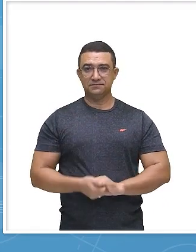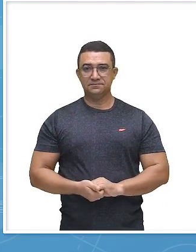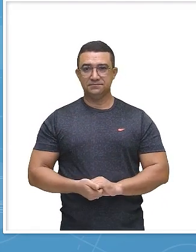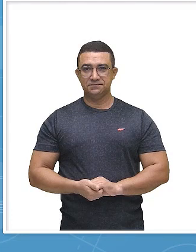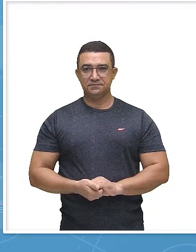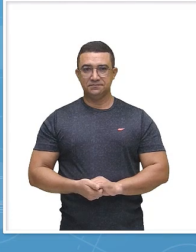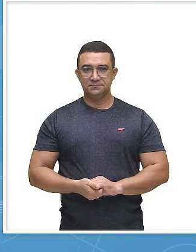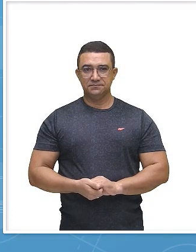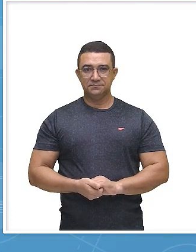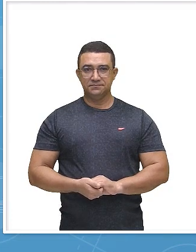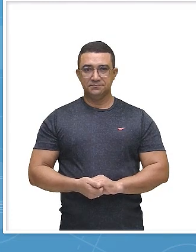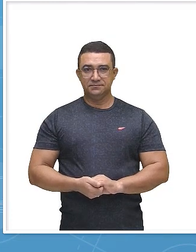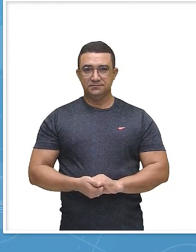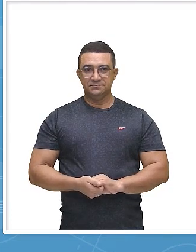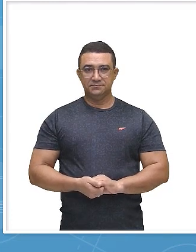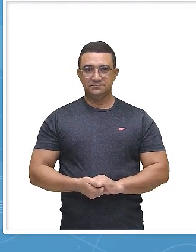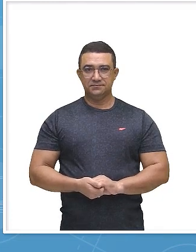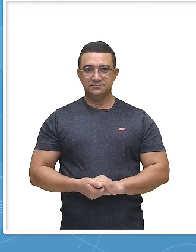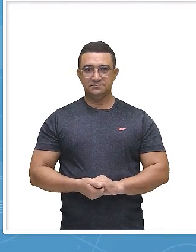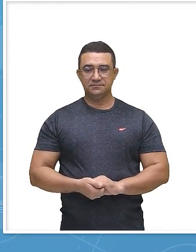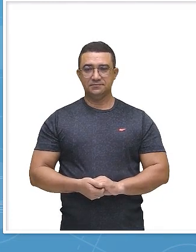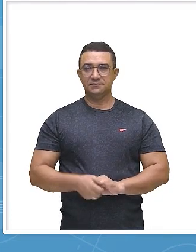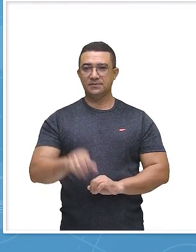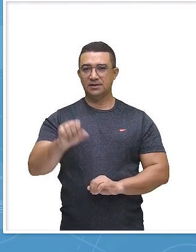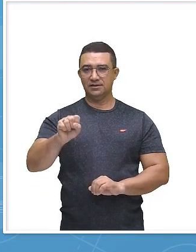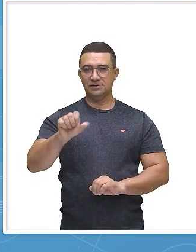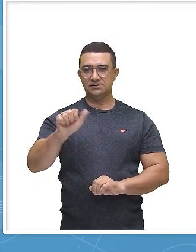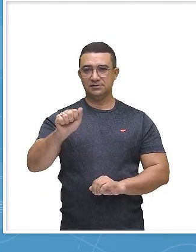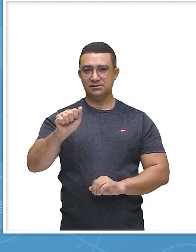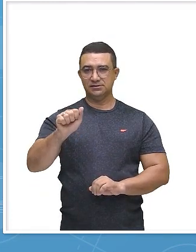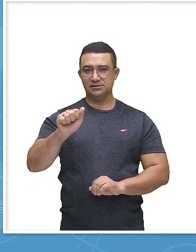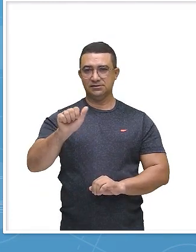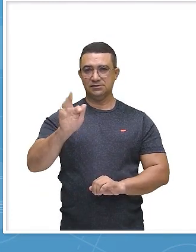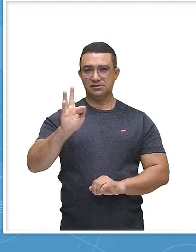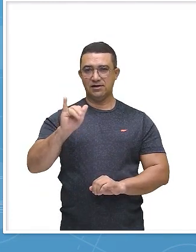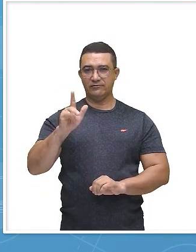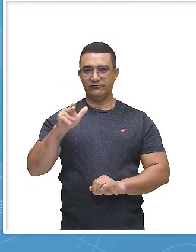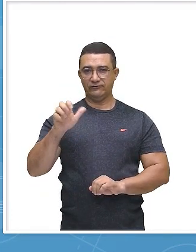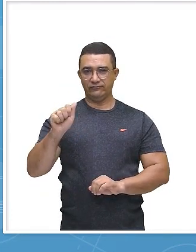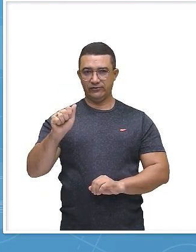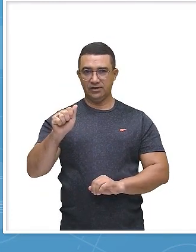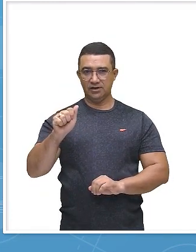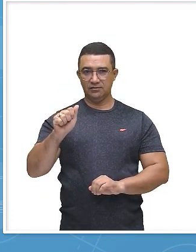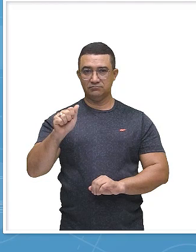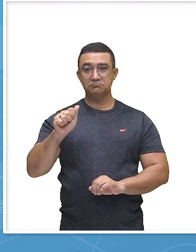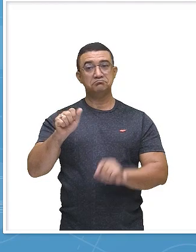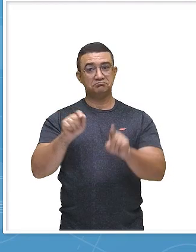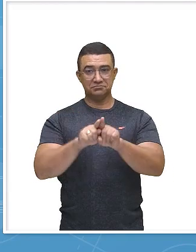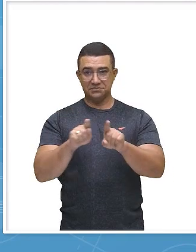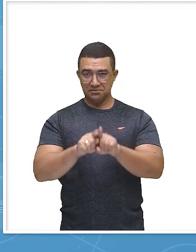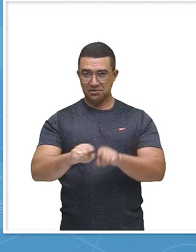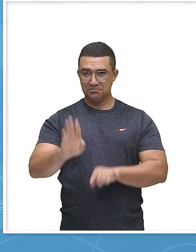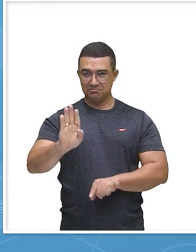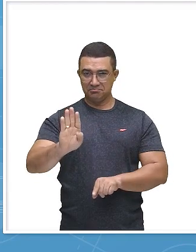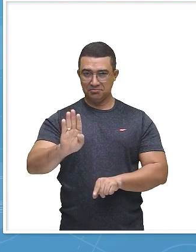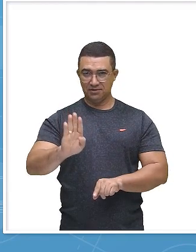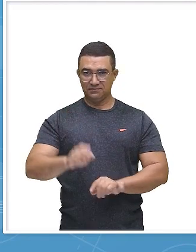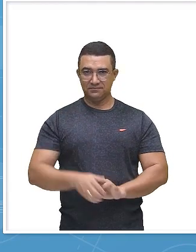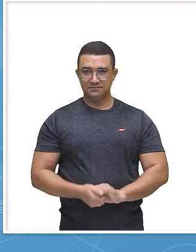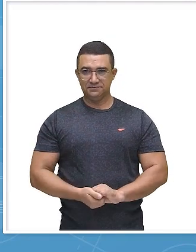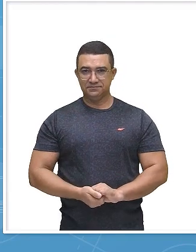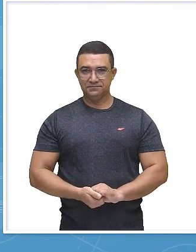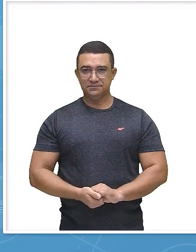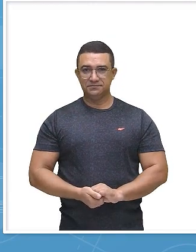professora. Vamos ver quem mais está apostando na letra B. Quem mais? Deixa-me ver. A Safira, é isso? A Safira também